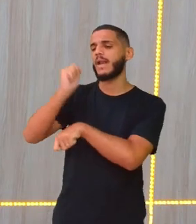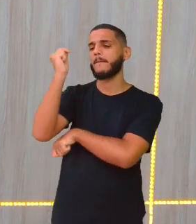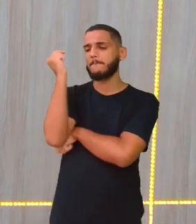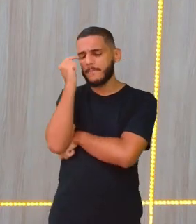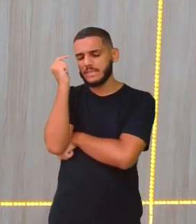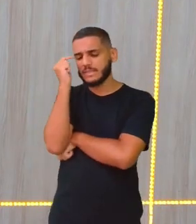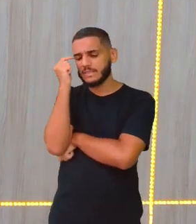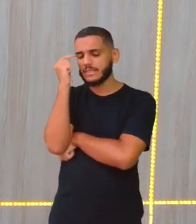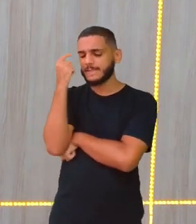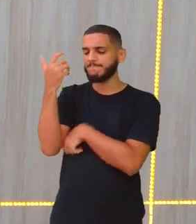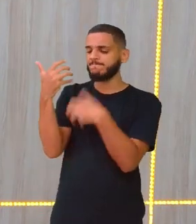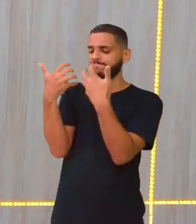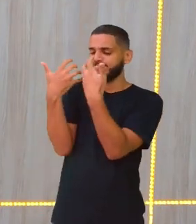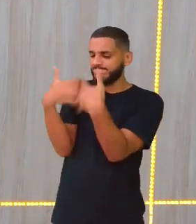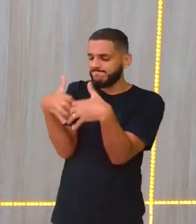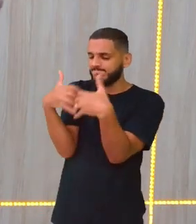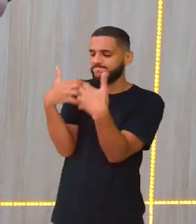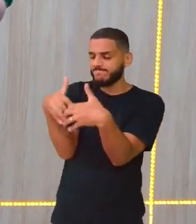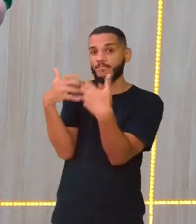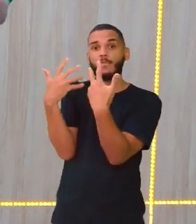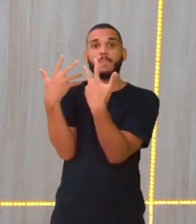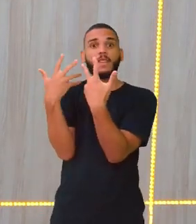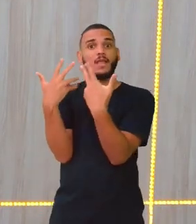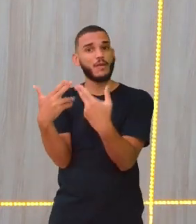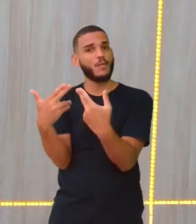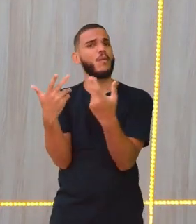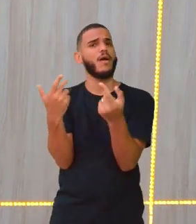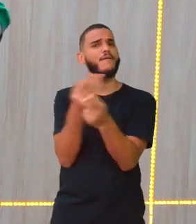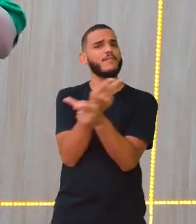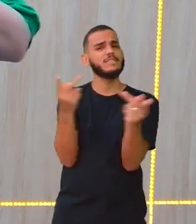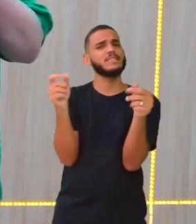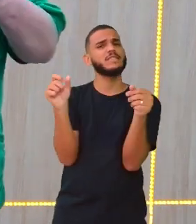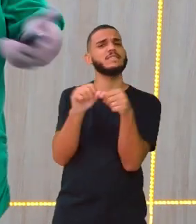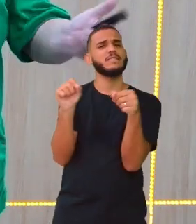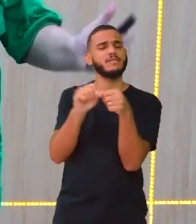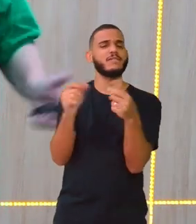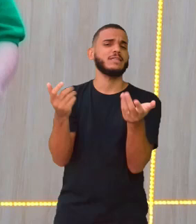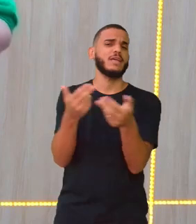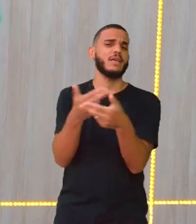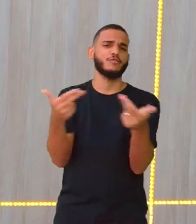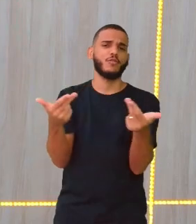trabalhoso. Trabalhoso do mesmo jeito que vocês têm trabalho